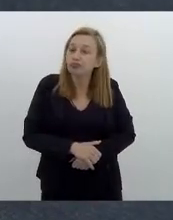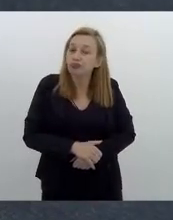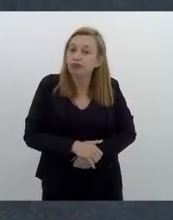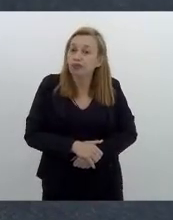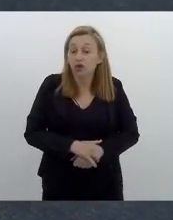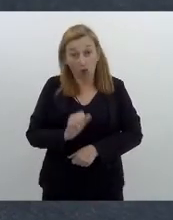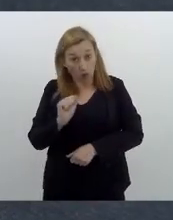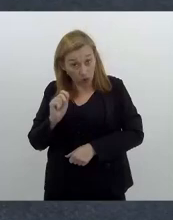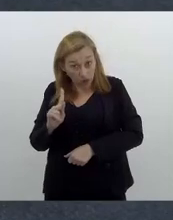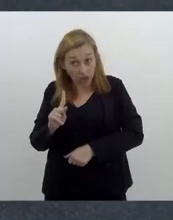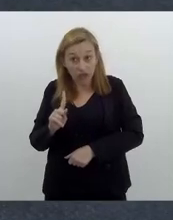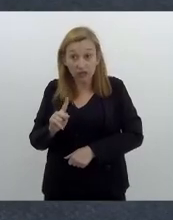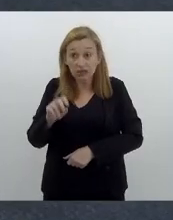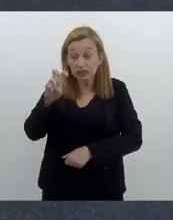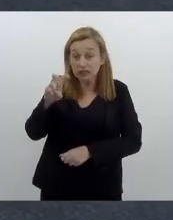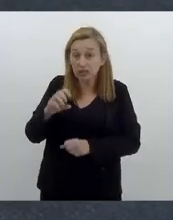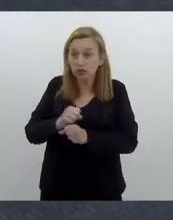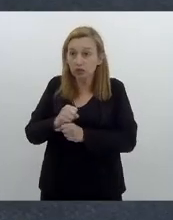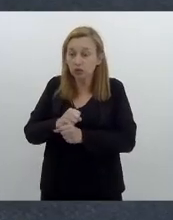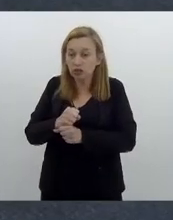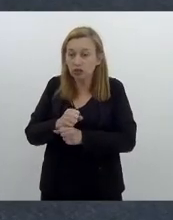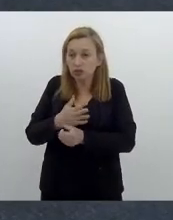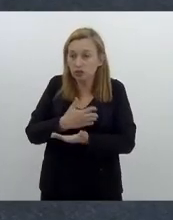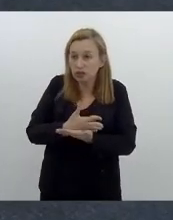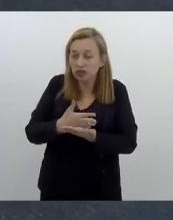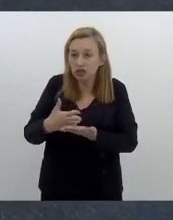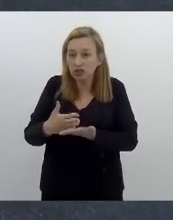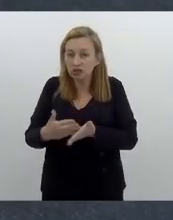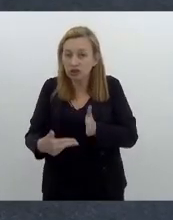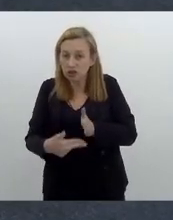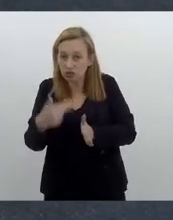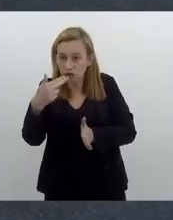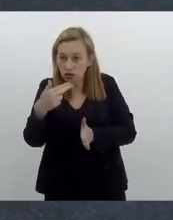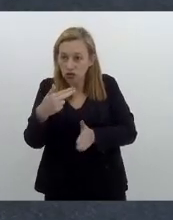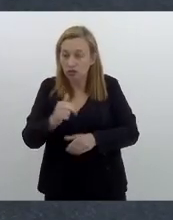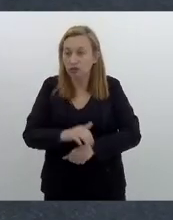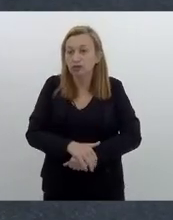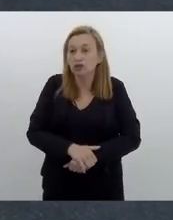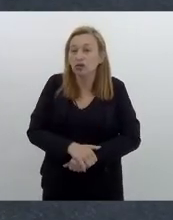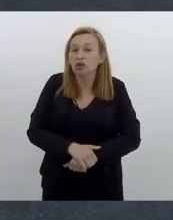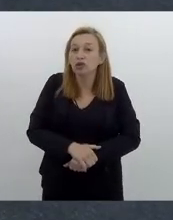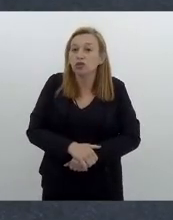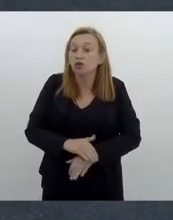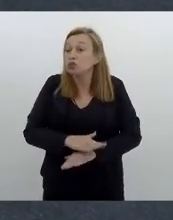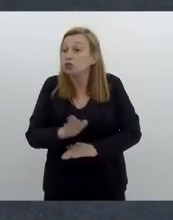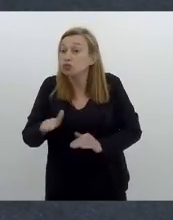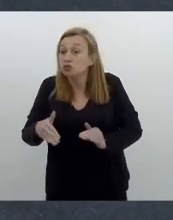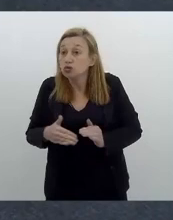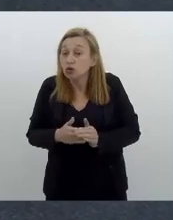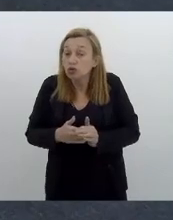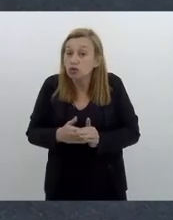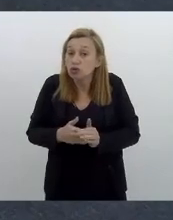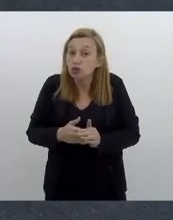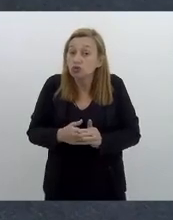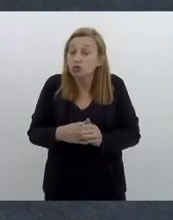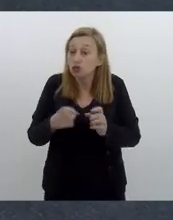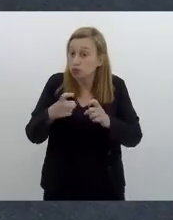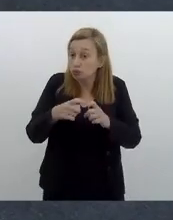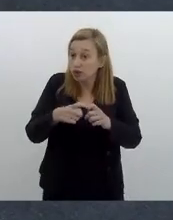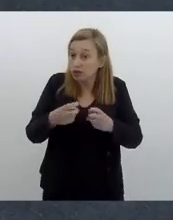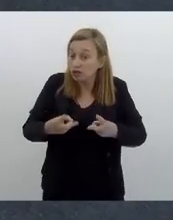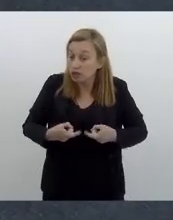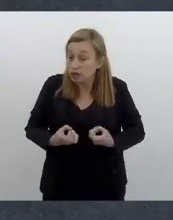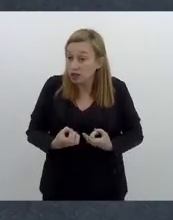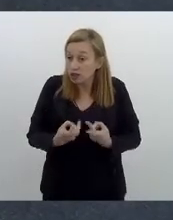Ok Por 5 anos A partir da data Da cirurgia Quando todos Os cancerologistas Dizem